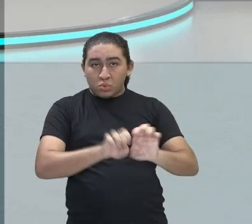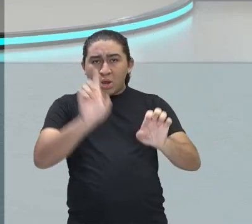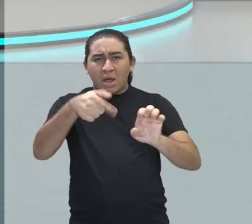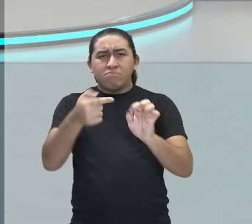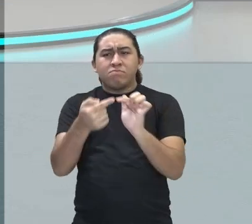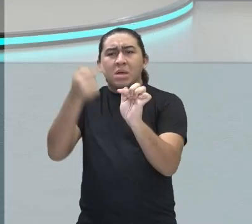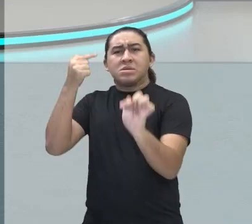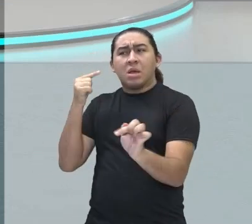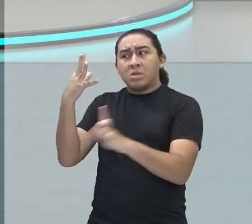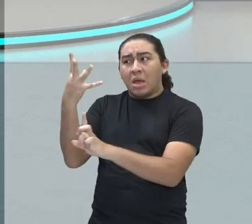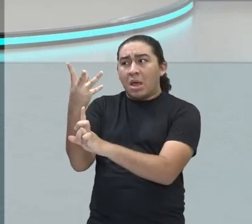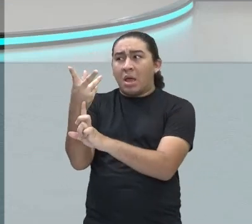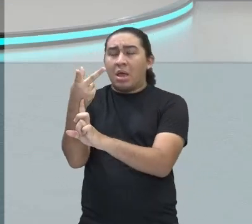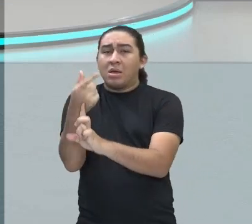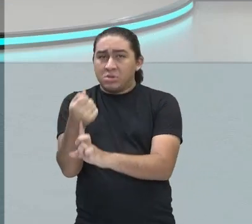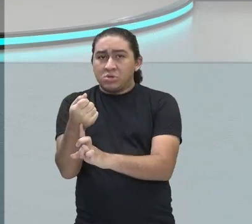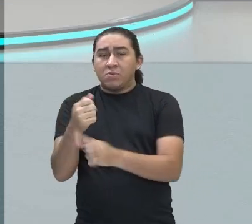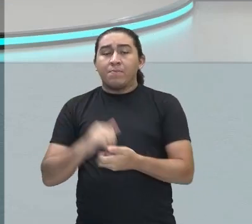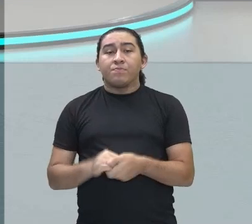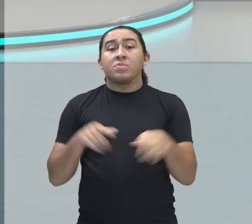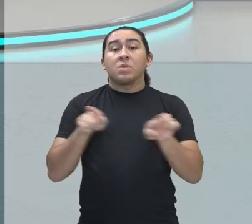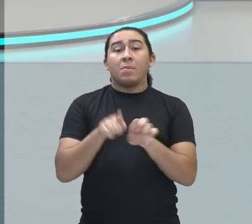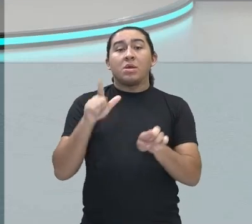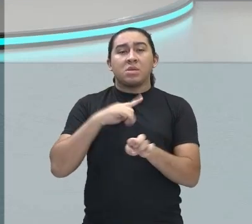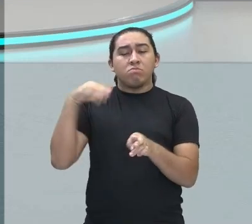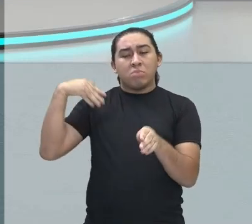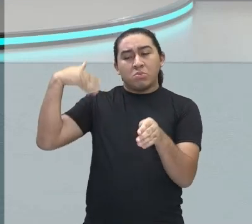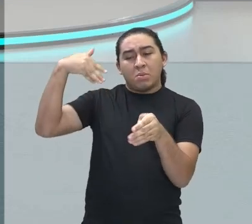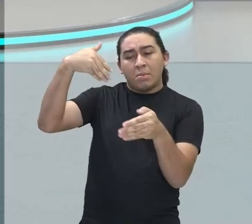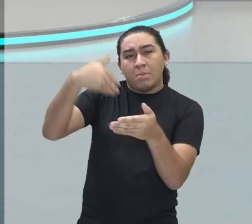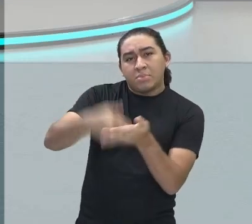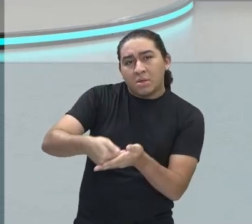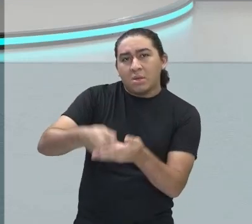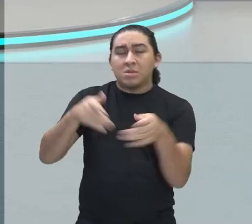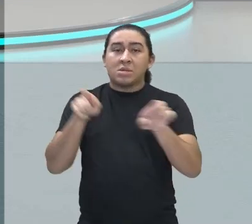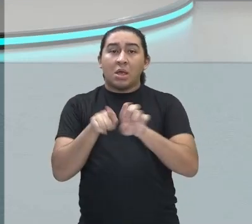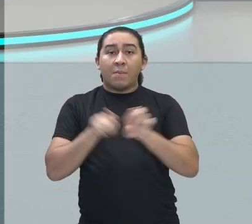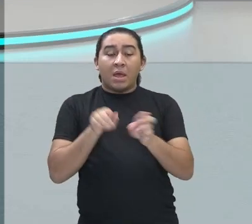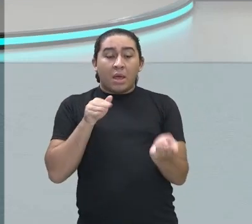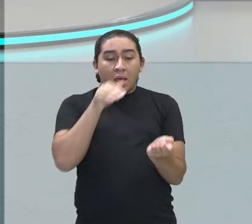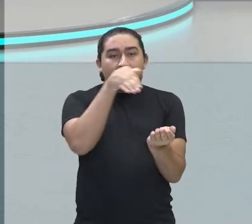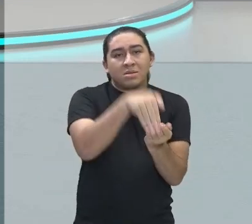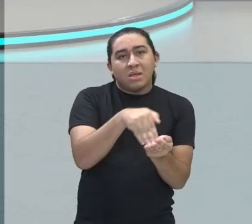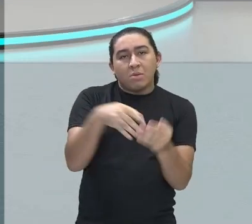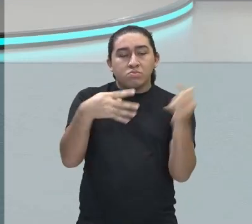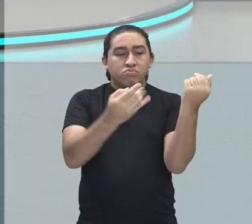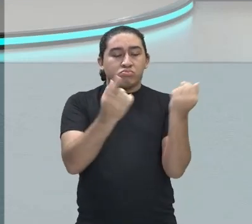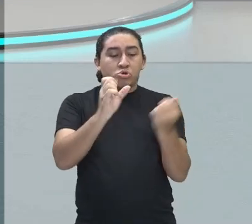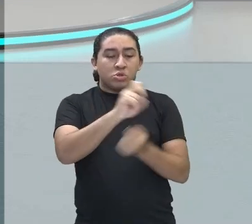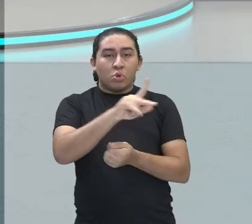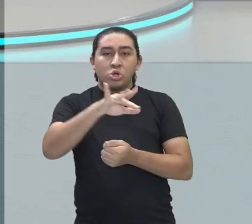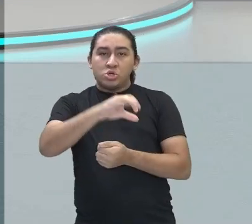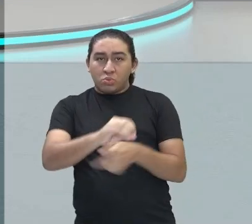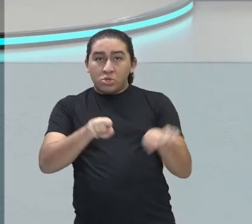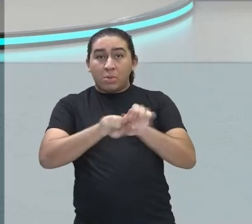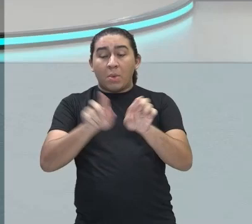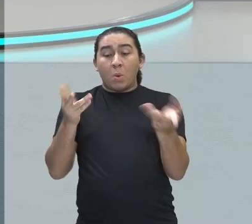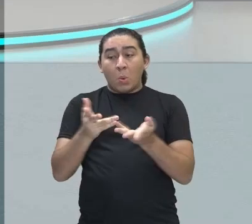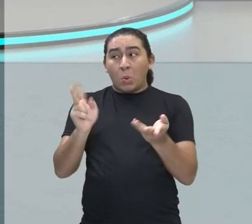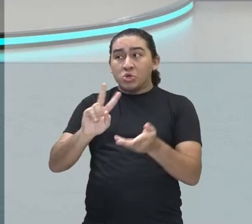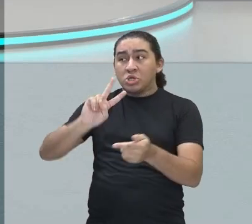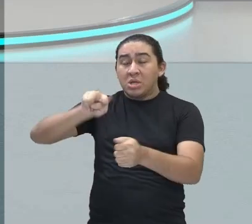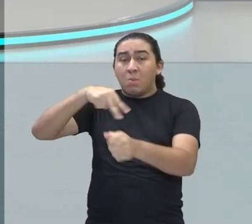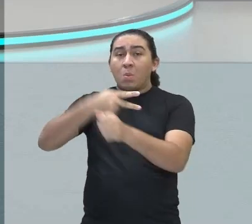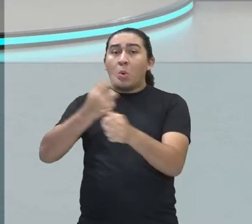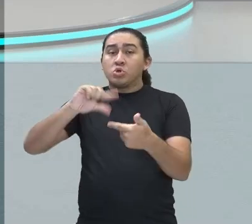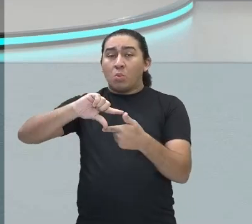do classicismo, que passou pelo parnasianismo, veio para o simbolismo, e hoje no pós-moderno, no